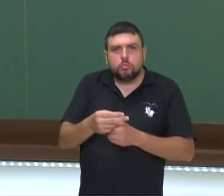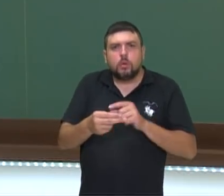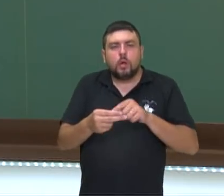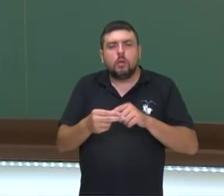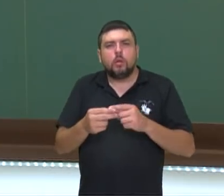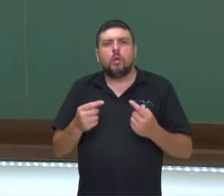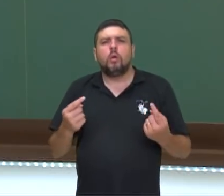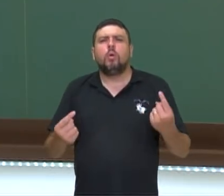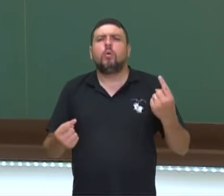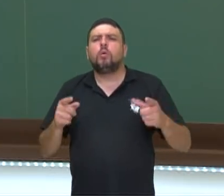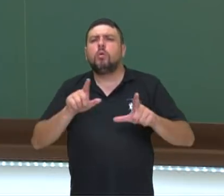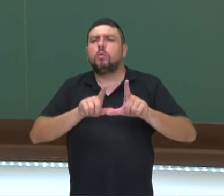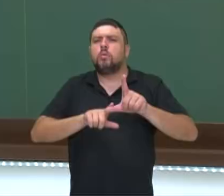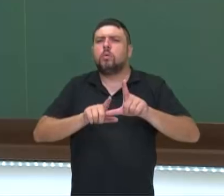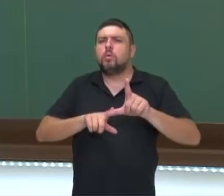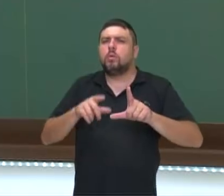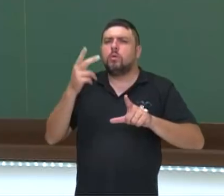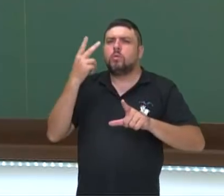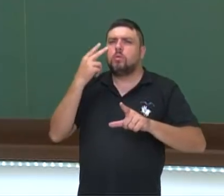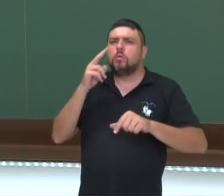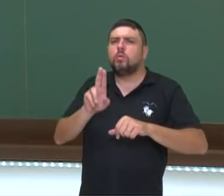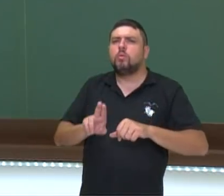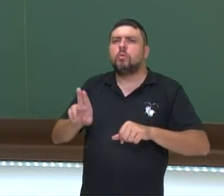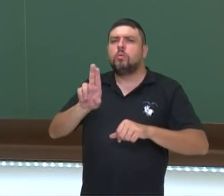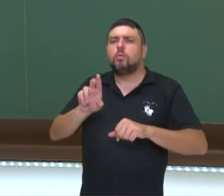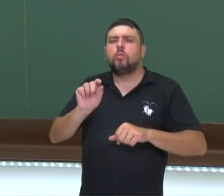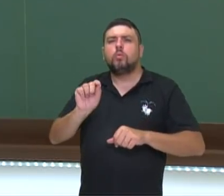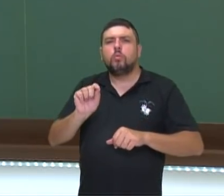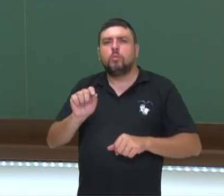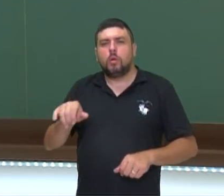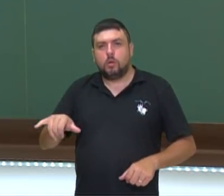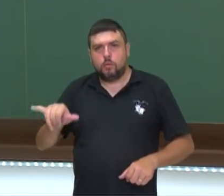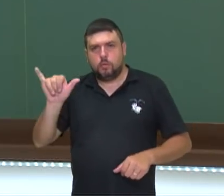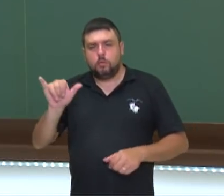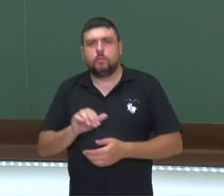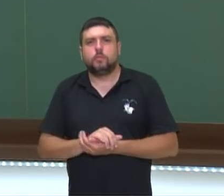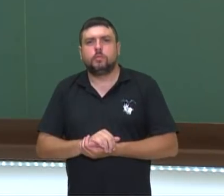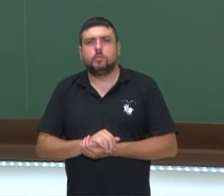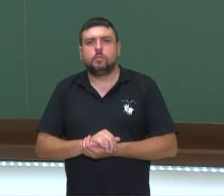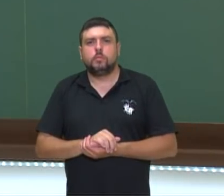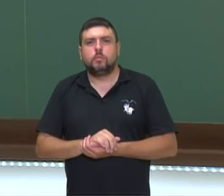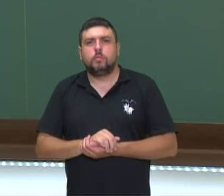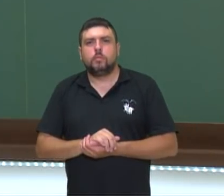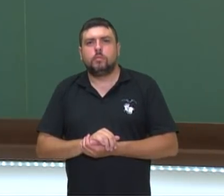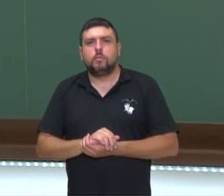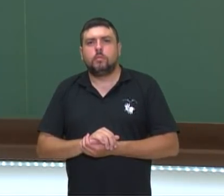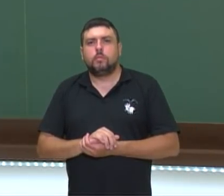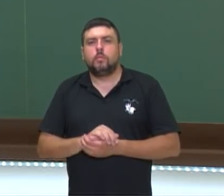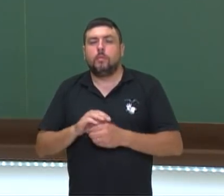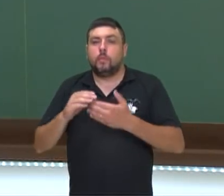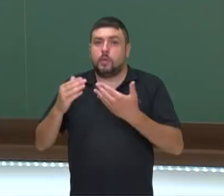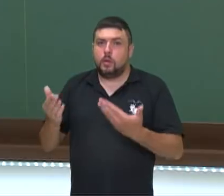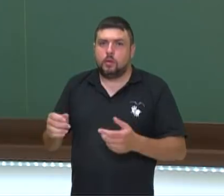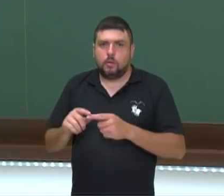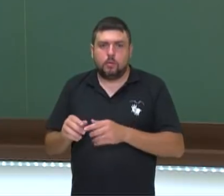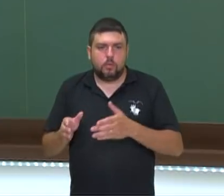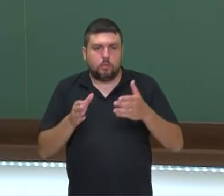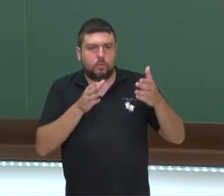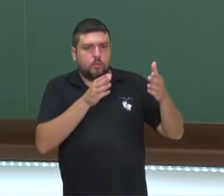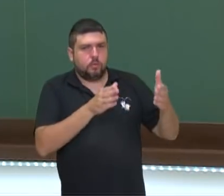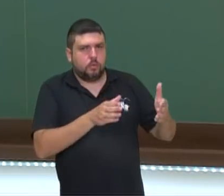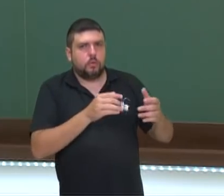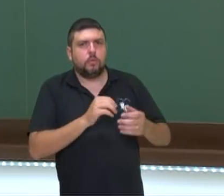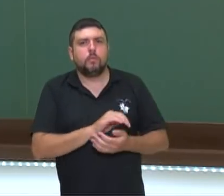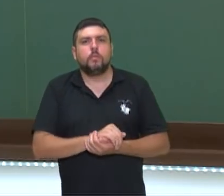letra que a gente normalmente utiliza? O Y. Ou seja, a gente pode chamar que, deixa eu voltar ao slide,